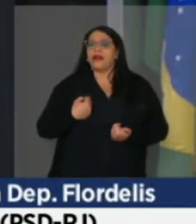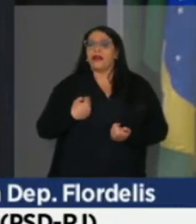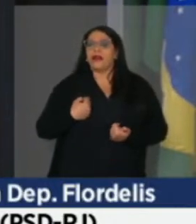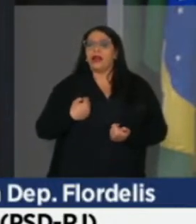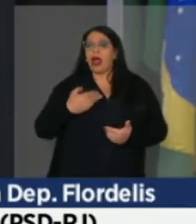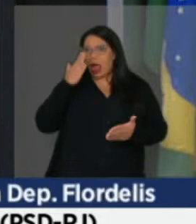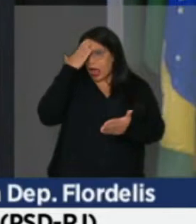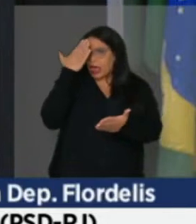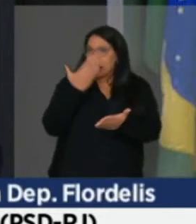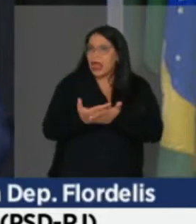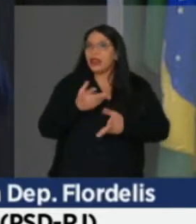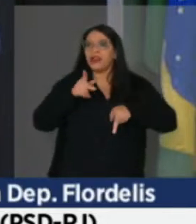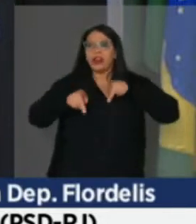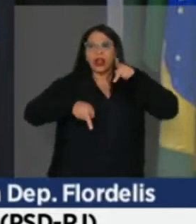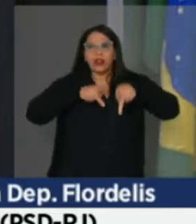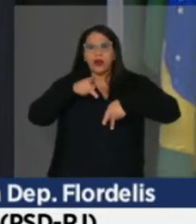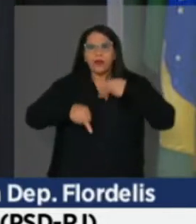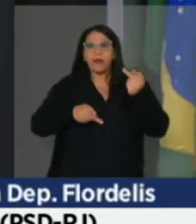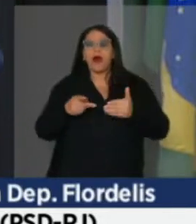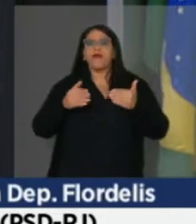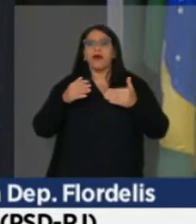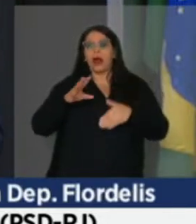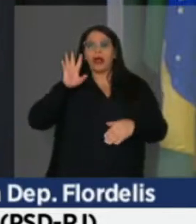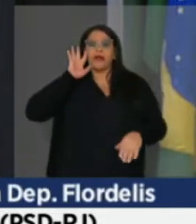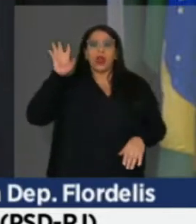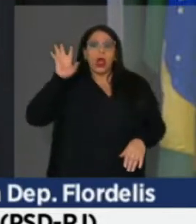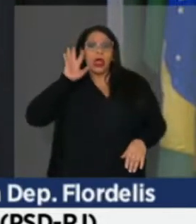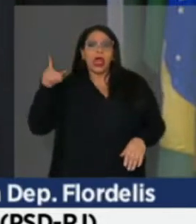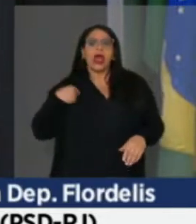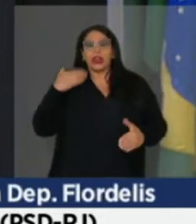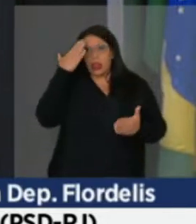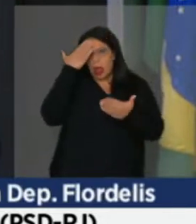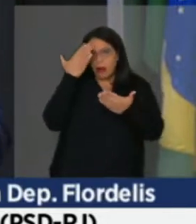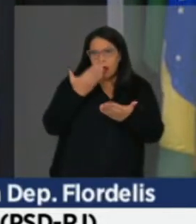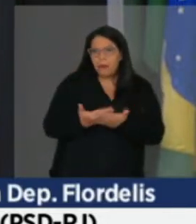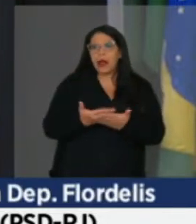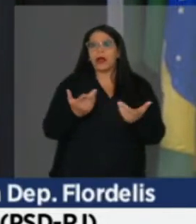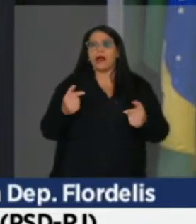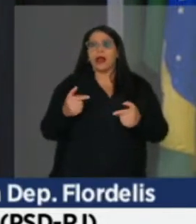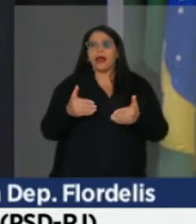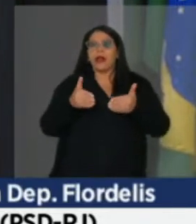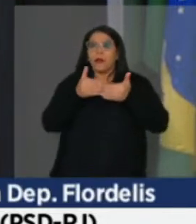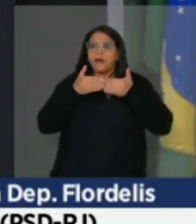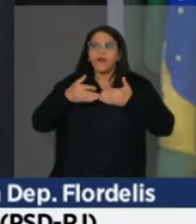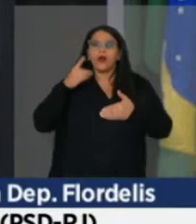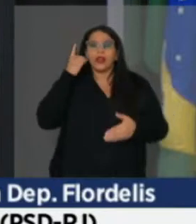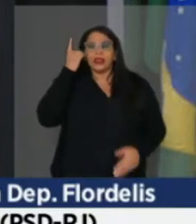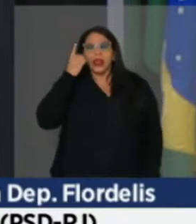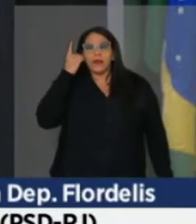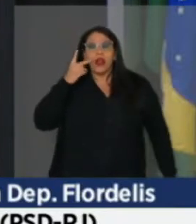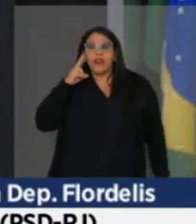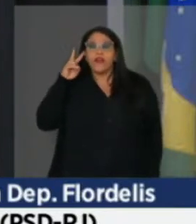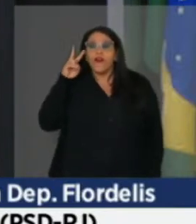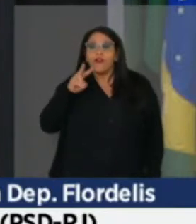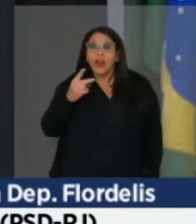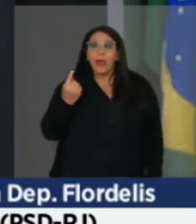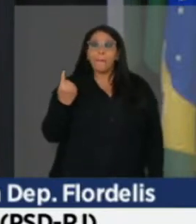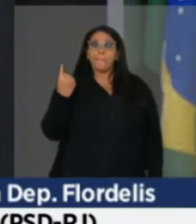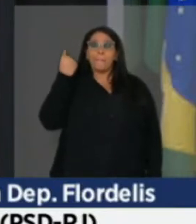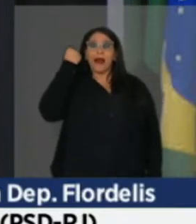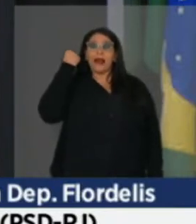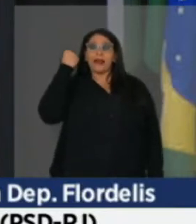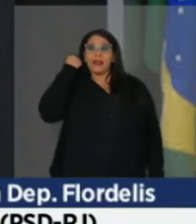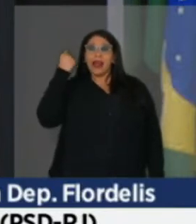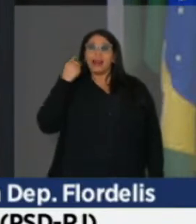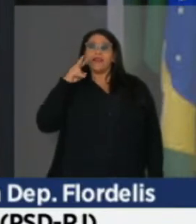do povo, dizendo o que eu pensava e pregando o que eu acreditava. Os senhores olharão para trás e verão que terão